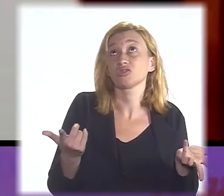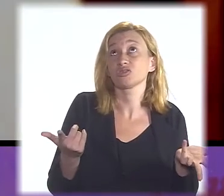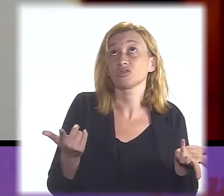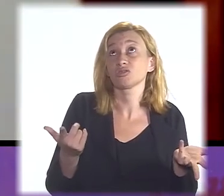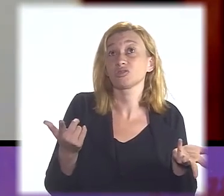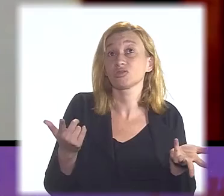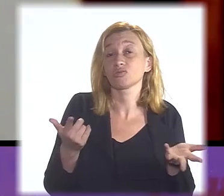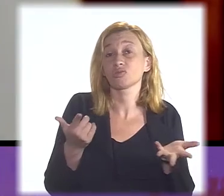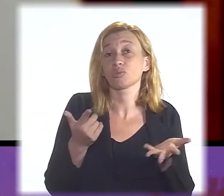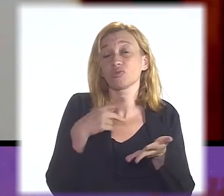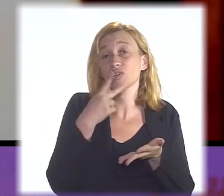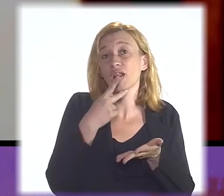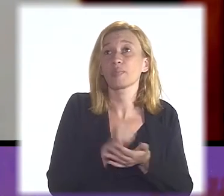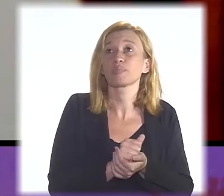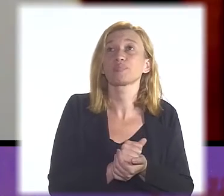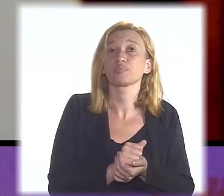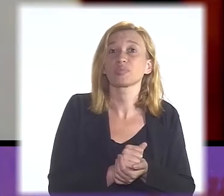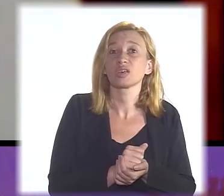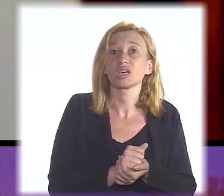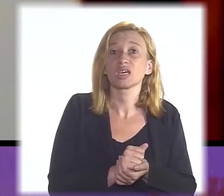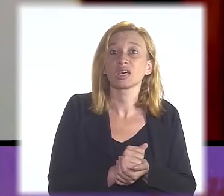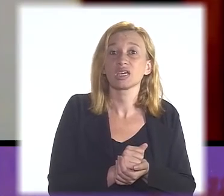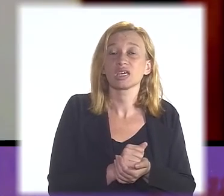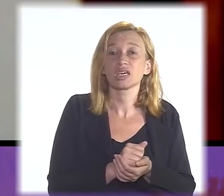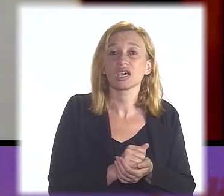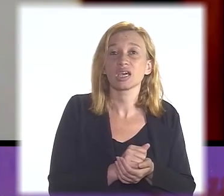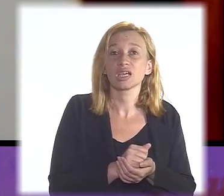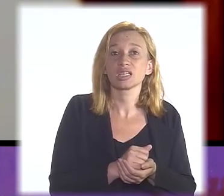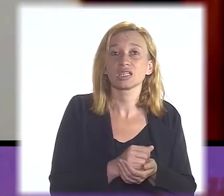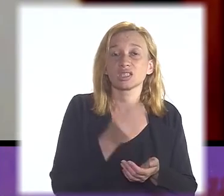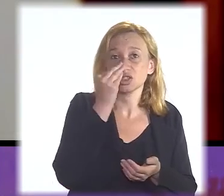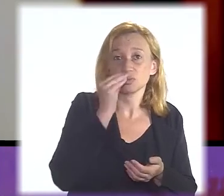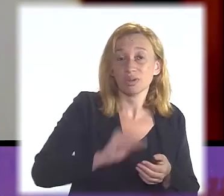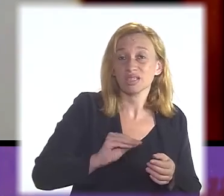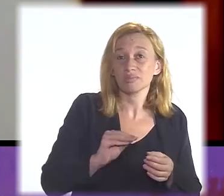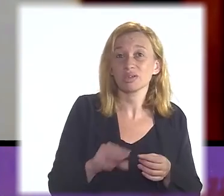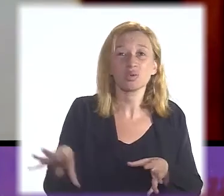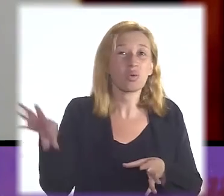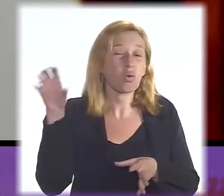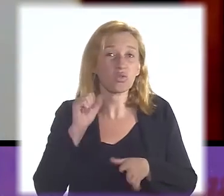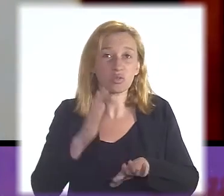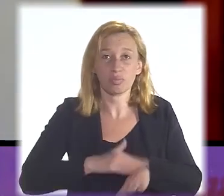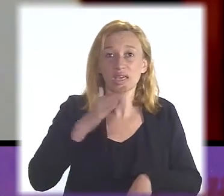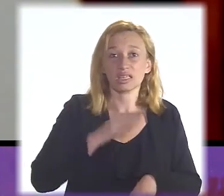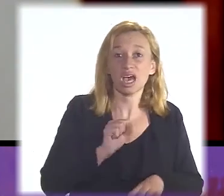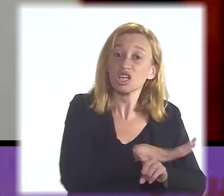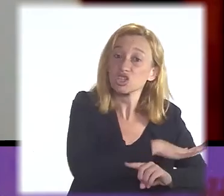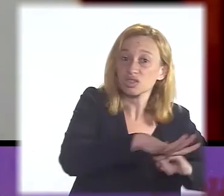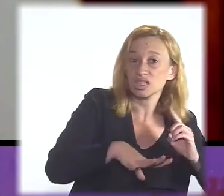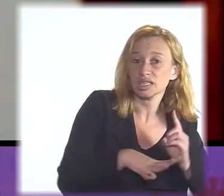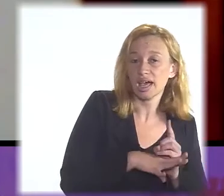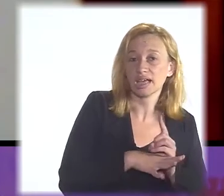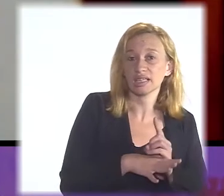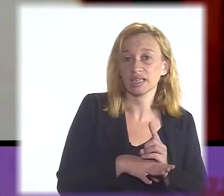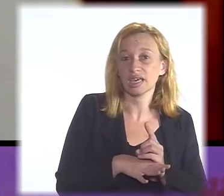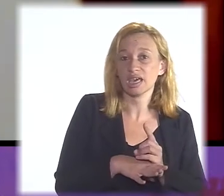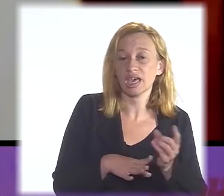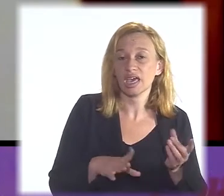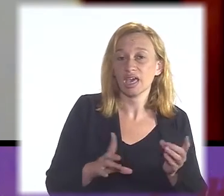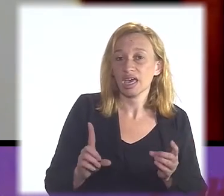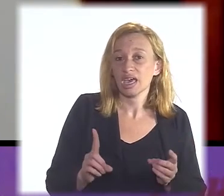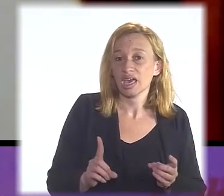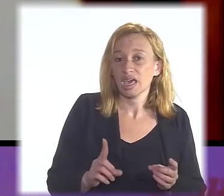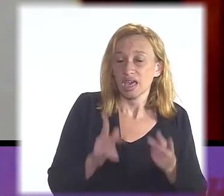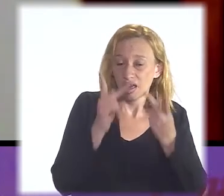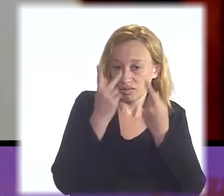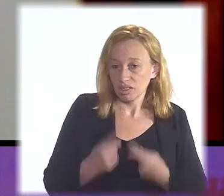qual a autoridade, mas vamos focar nos médicos. Não é que eles perderam a importância, mas não se ouve mais, porque a sociedade é individualizada.